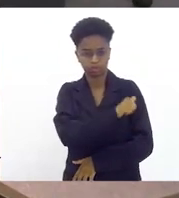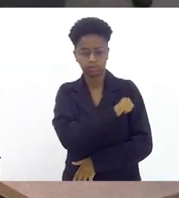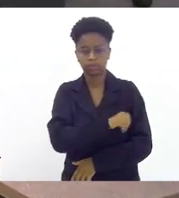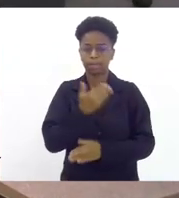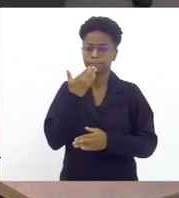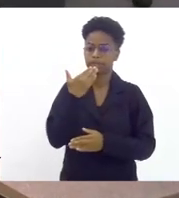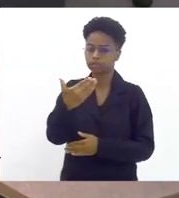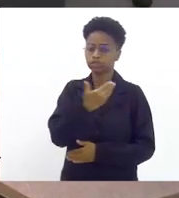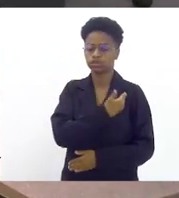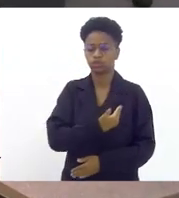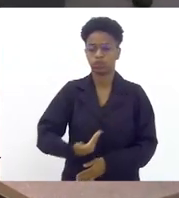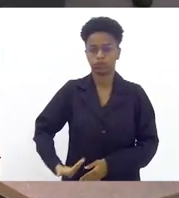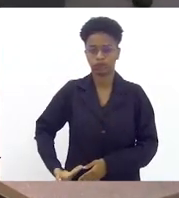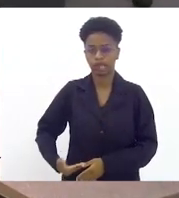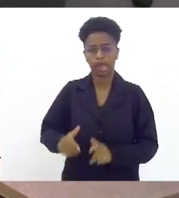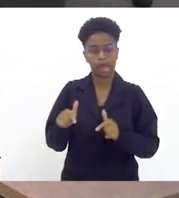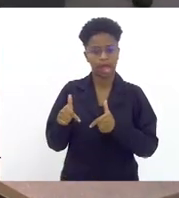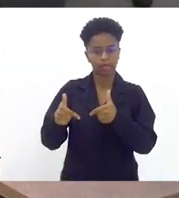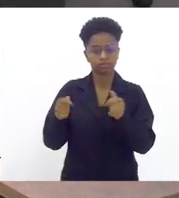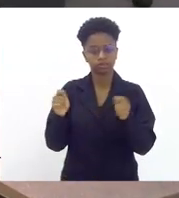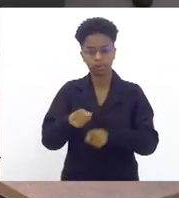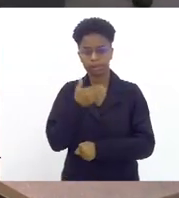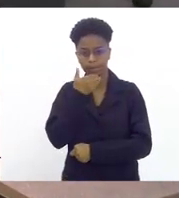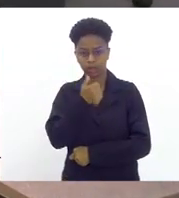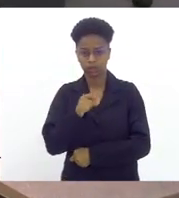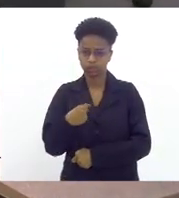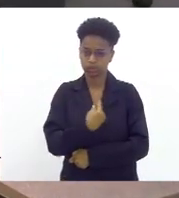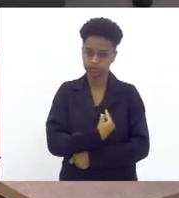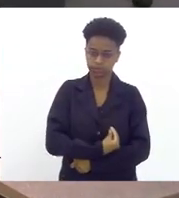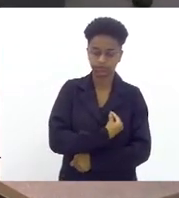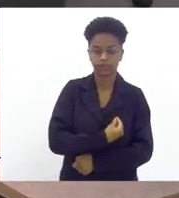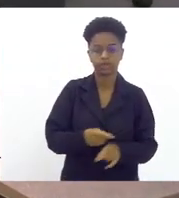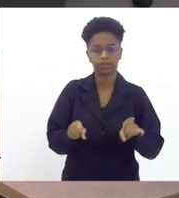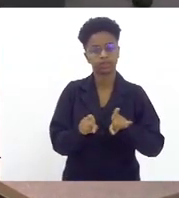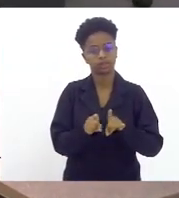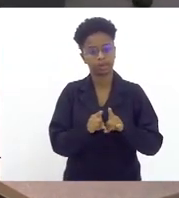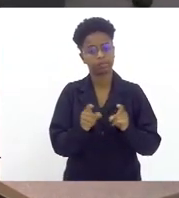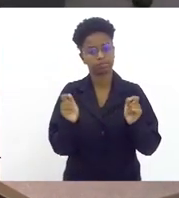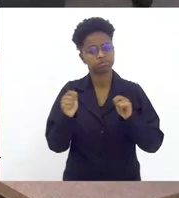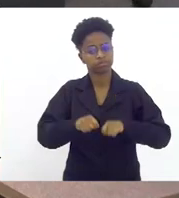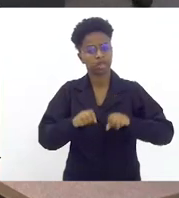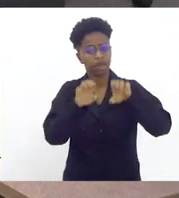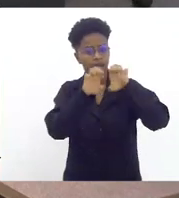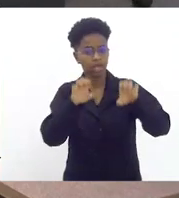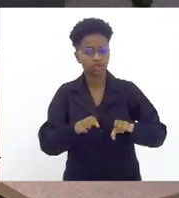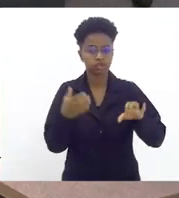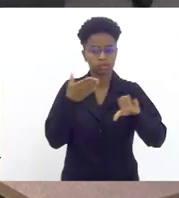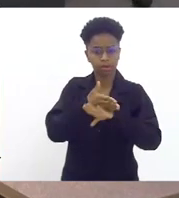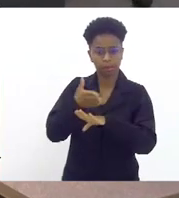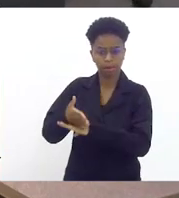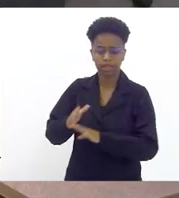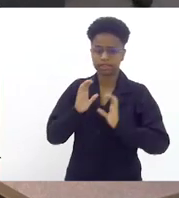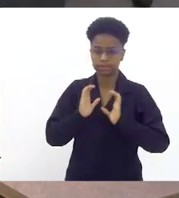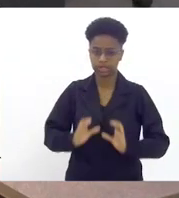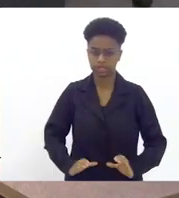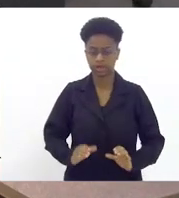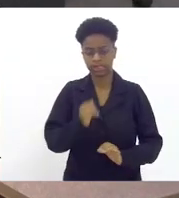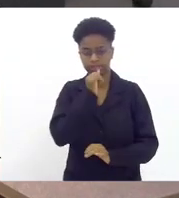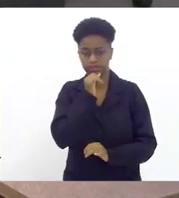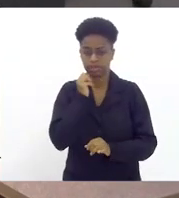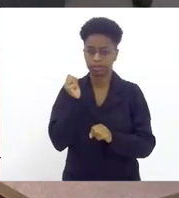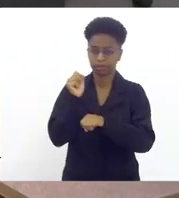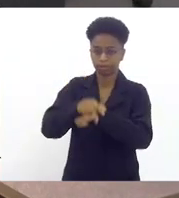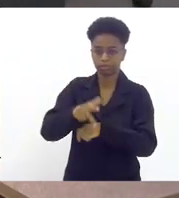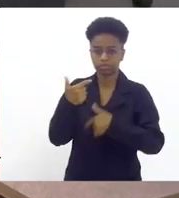ações que melhorassem as nossas vidas, além de acesso às estruturas que enfatizam cidadania, como o mercado de trabalho, como